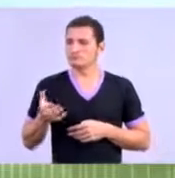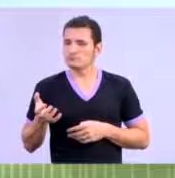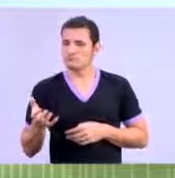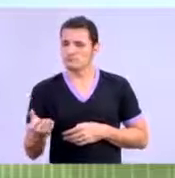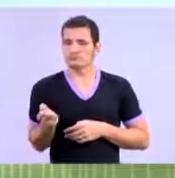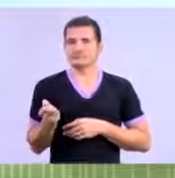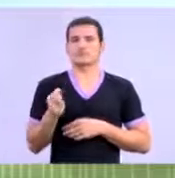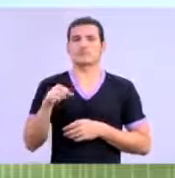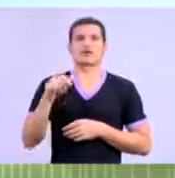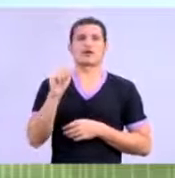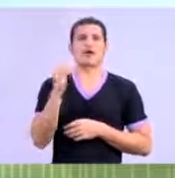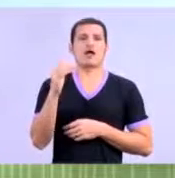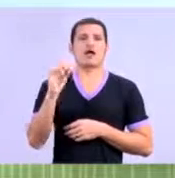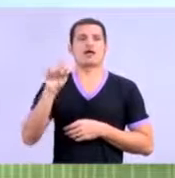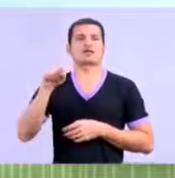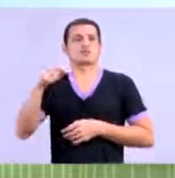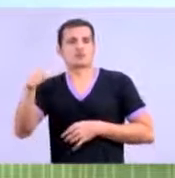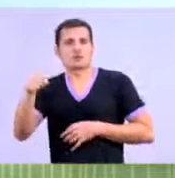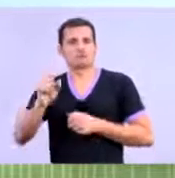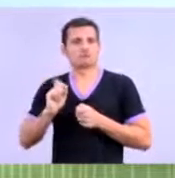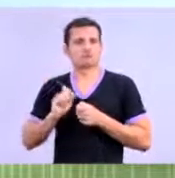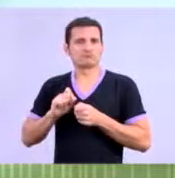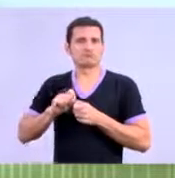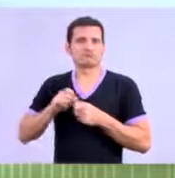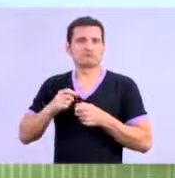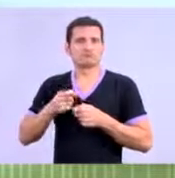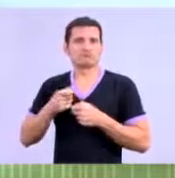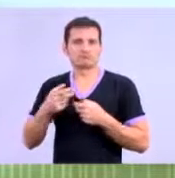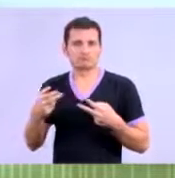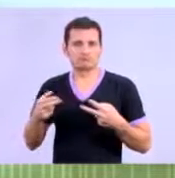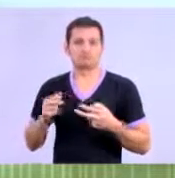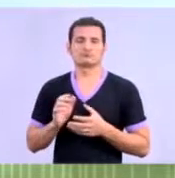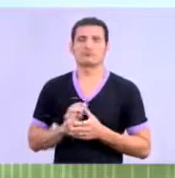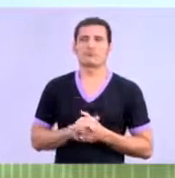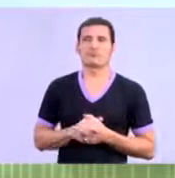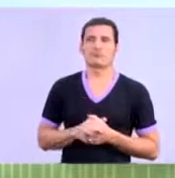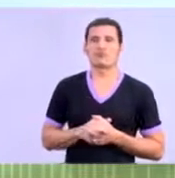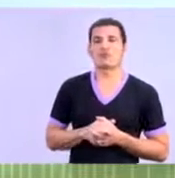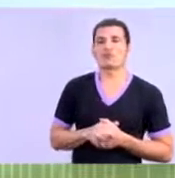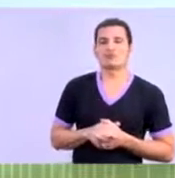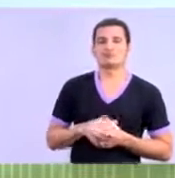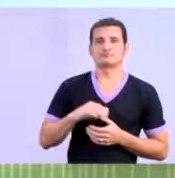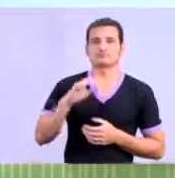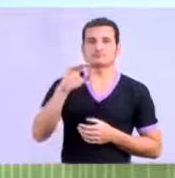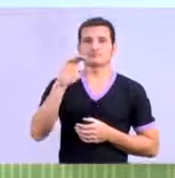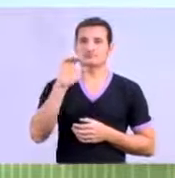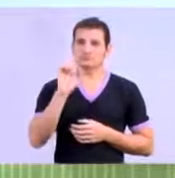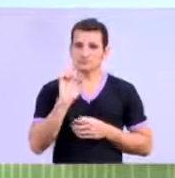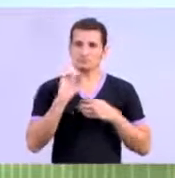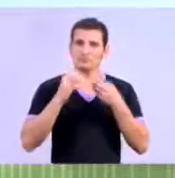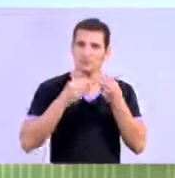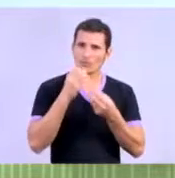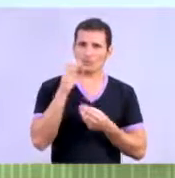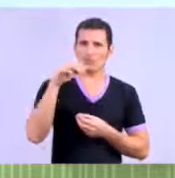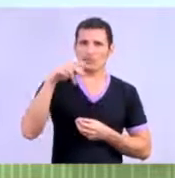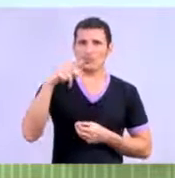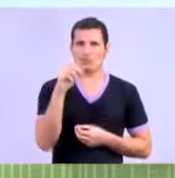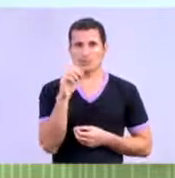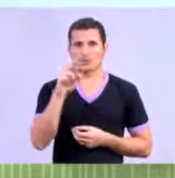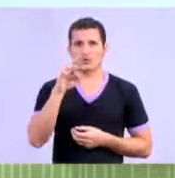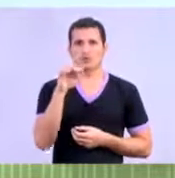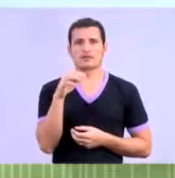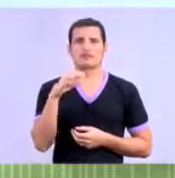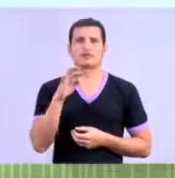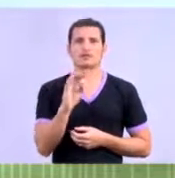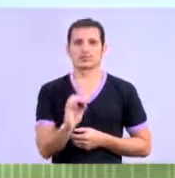executando uma ação de transferir, uma ação de tirar um saldo. Então, gente, comportamento a gente tem que deixar claro que é uma ação, é o que